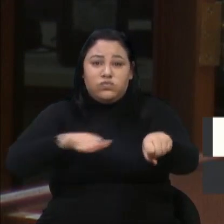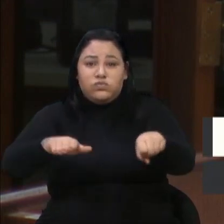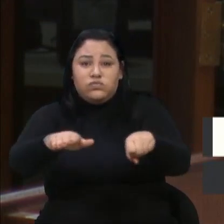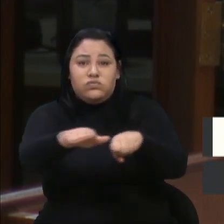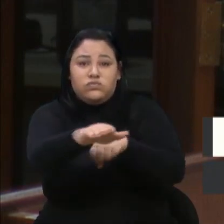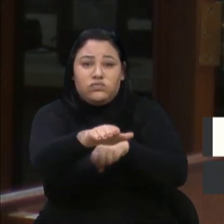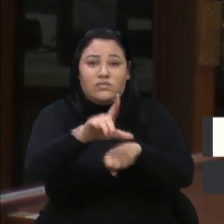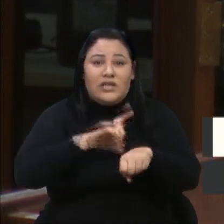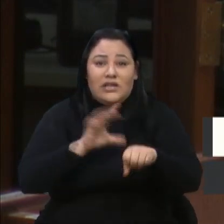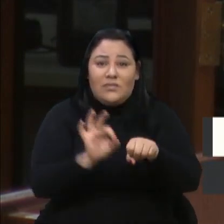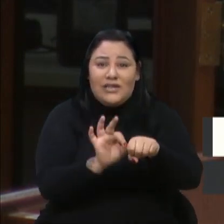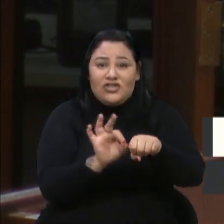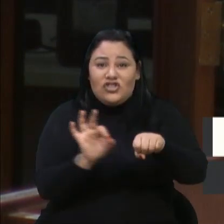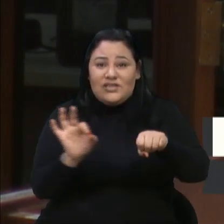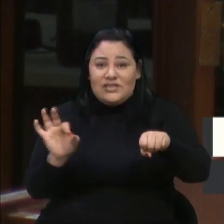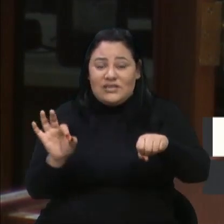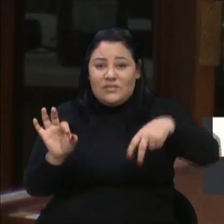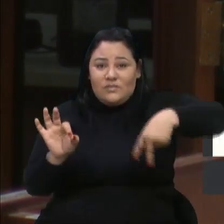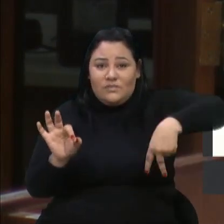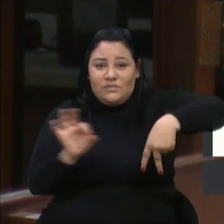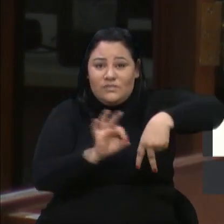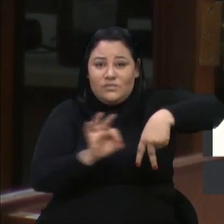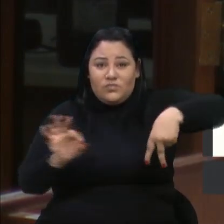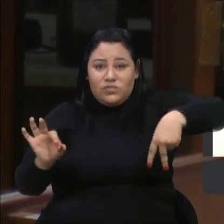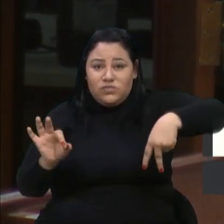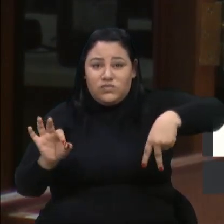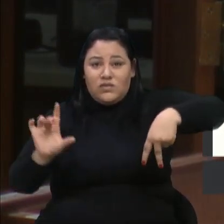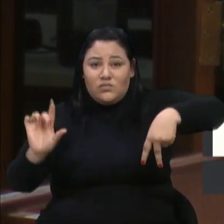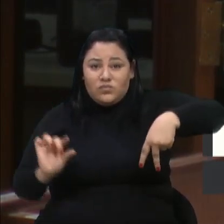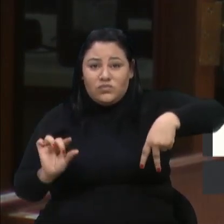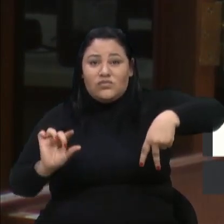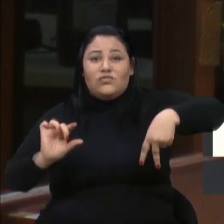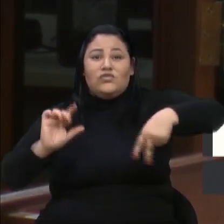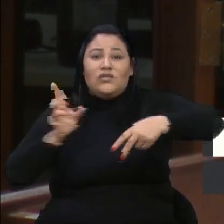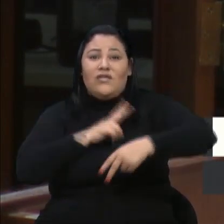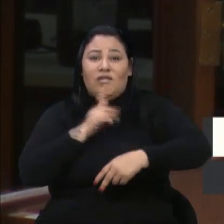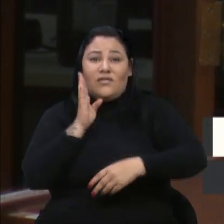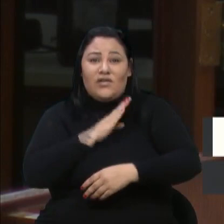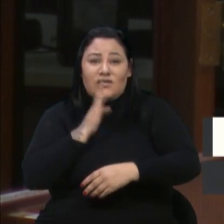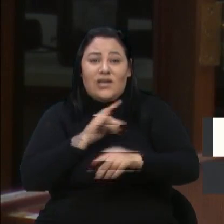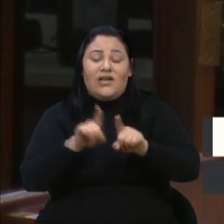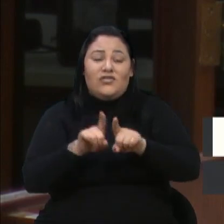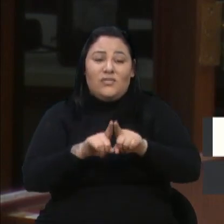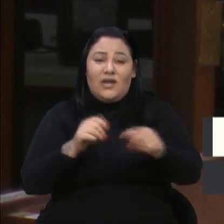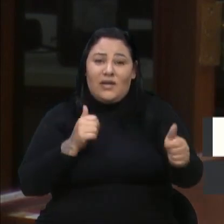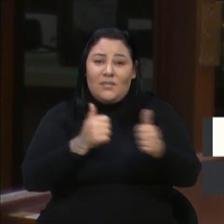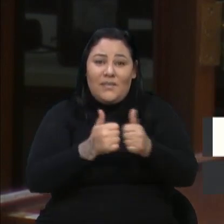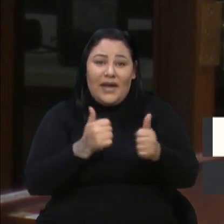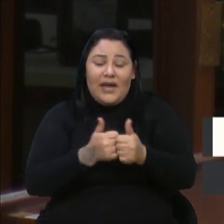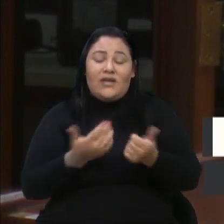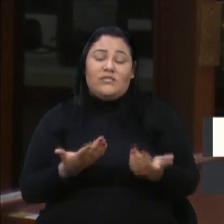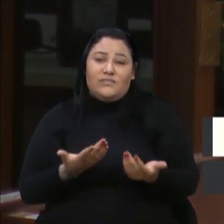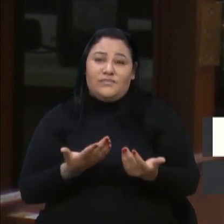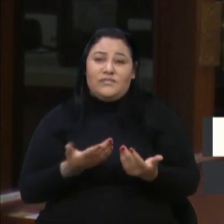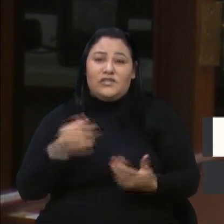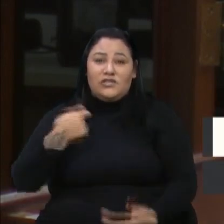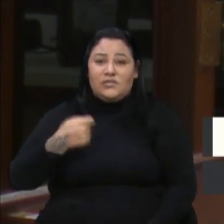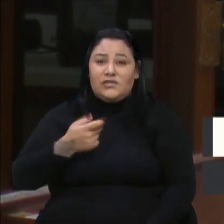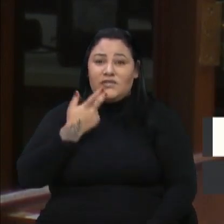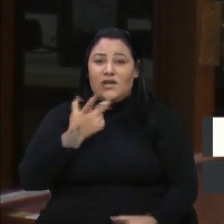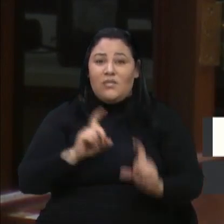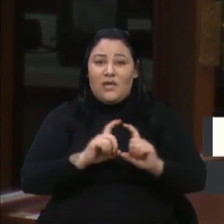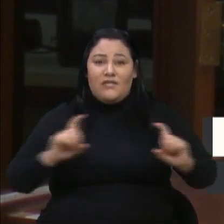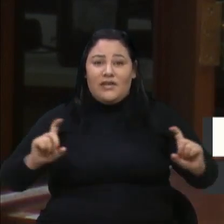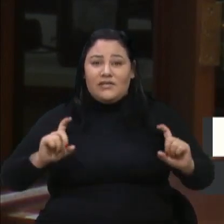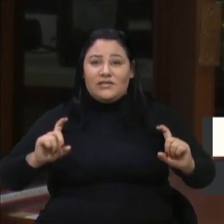uma distância mínima de segurança, reduzir a velocidade quando estiver usando a via. E aqui eu preciso dizer uma frase que a